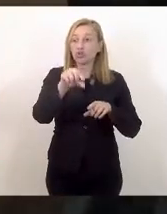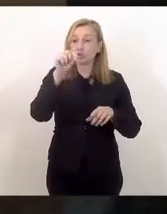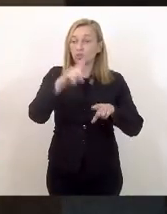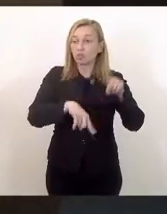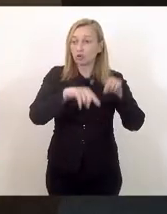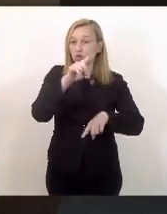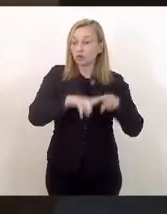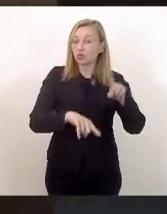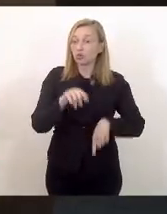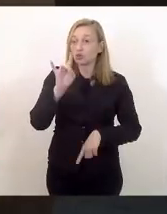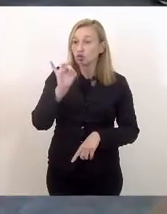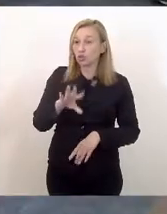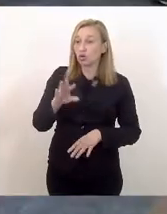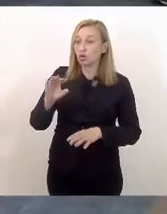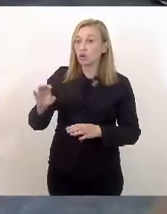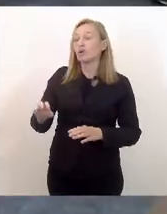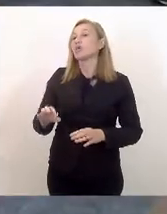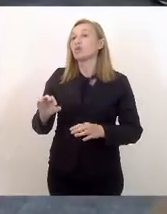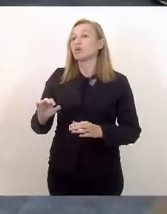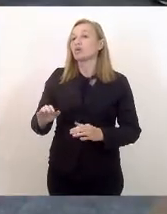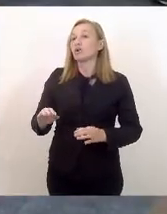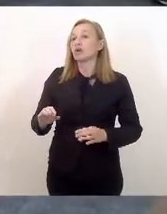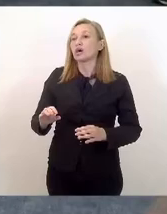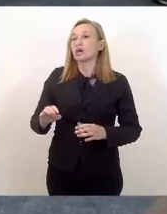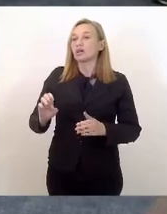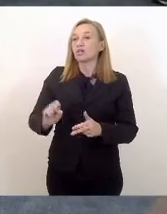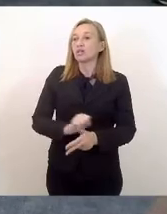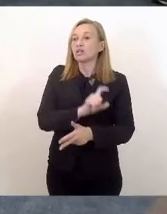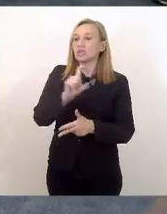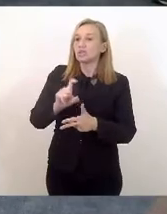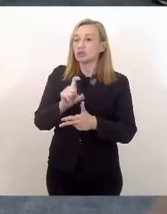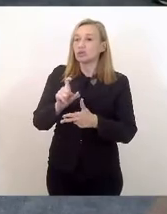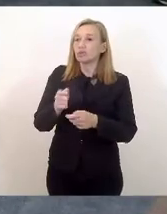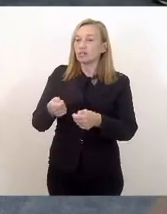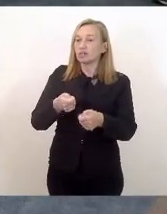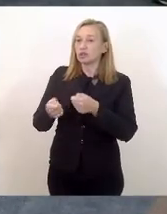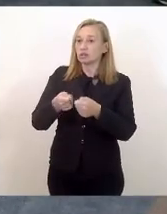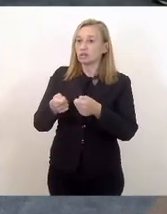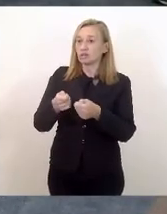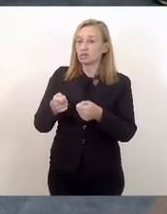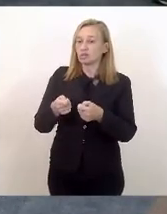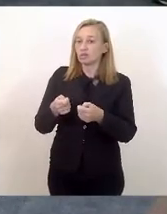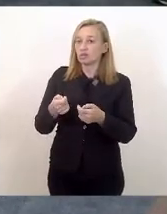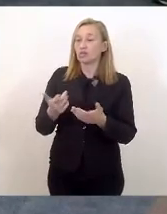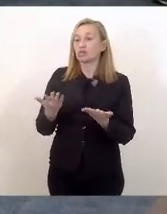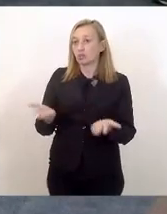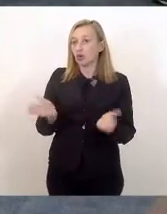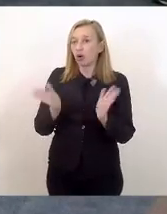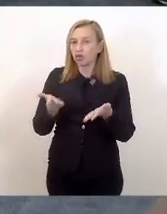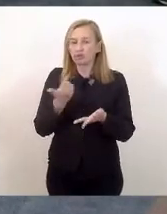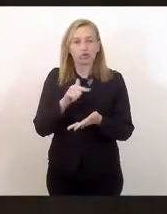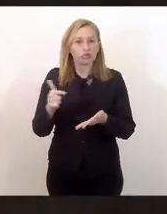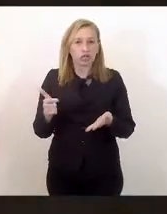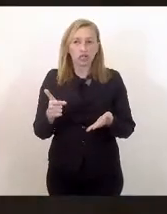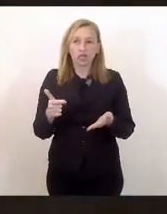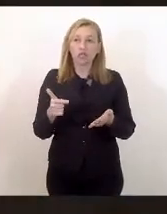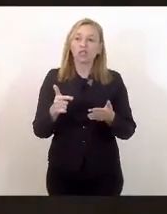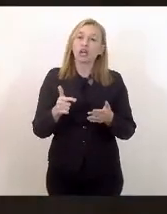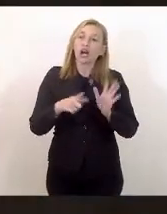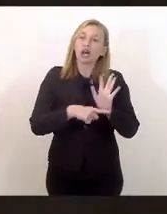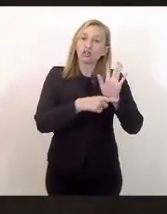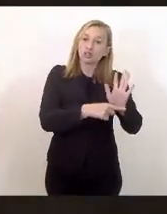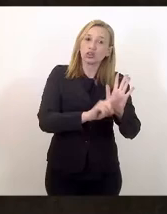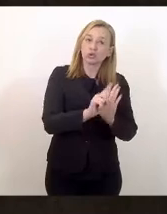na regulamentação. Na hora de regulamentar, o executivo tem que falar. Hoje não tem uma regulamentação que acaba beneficiando